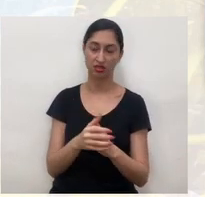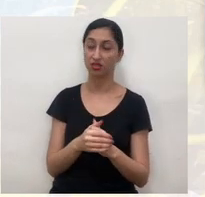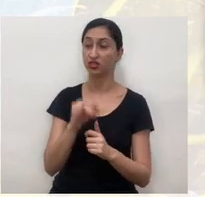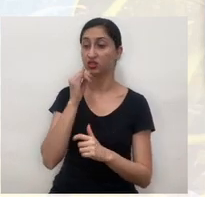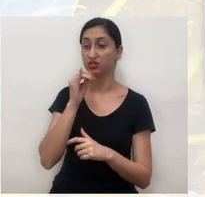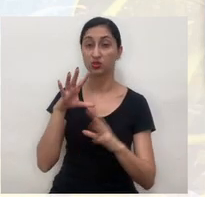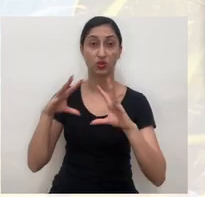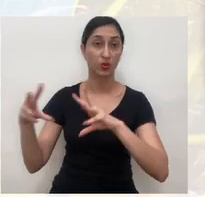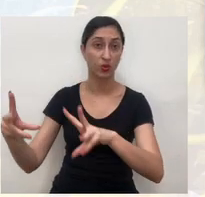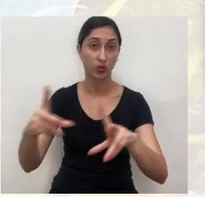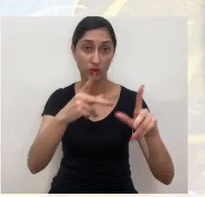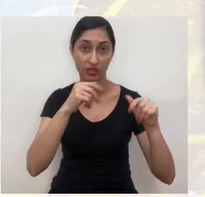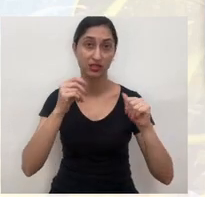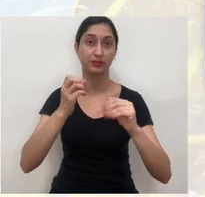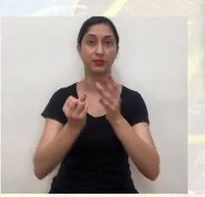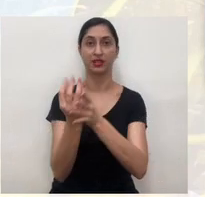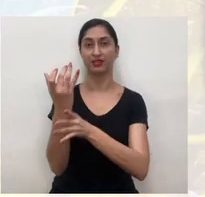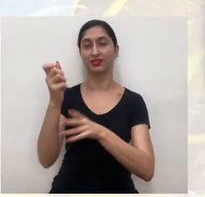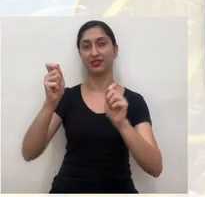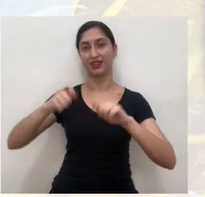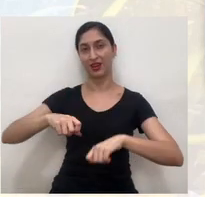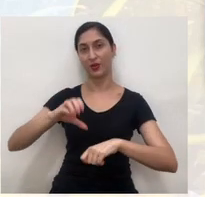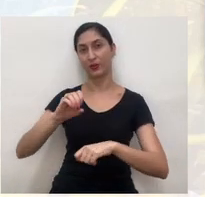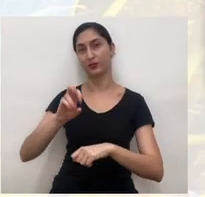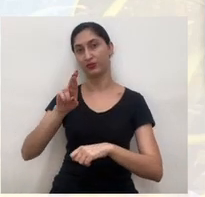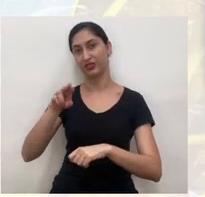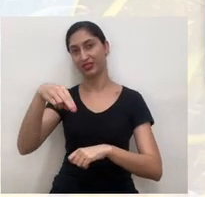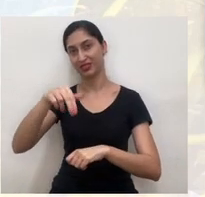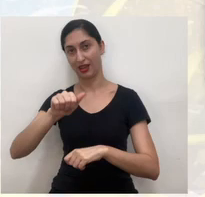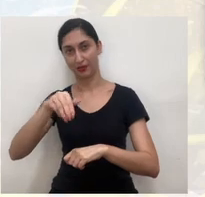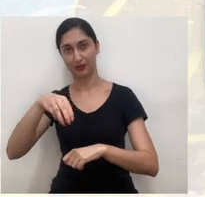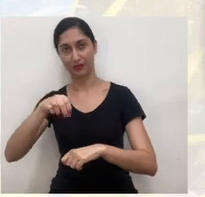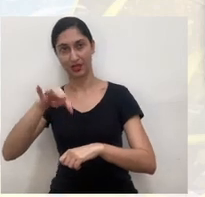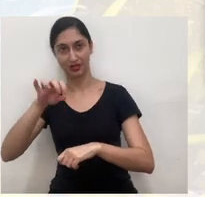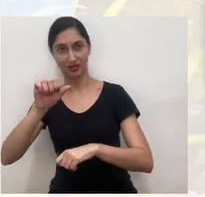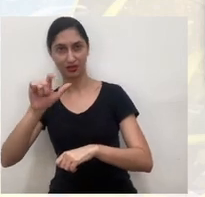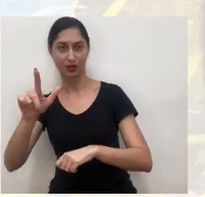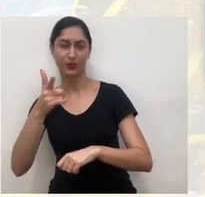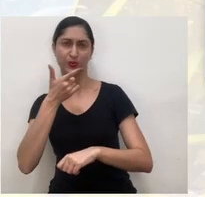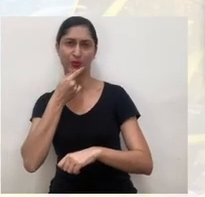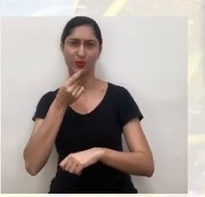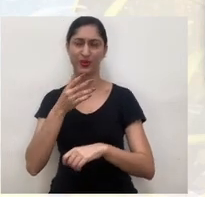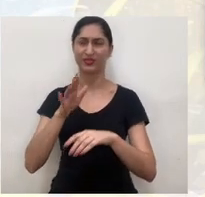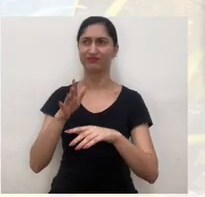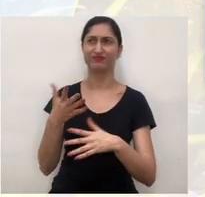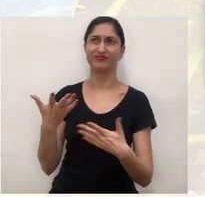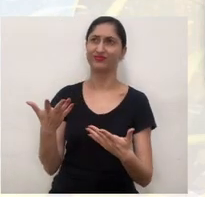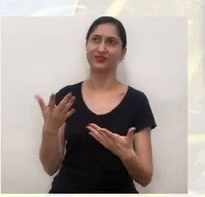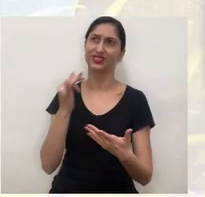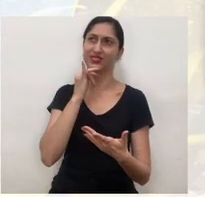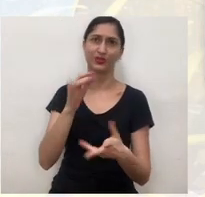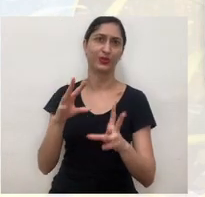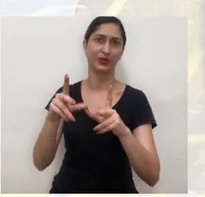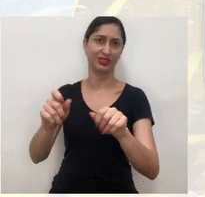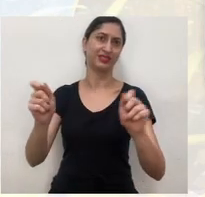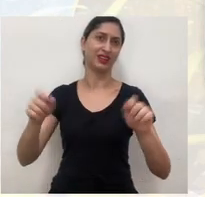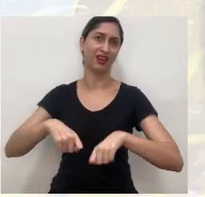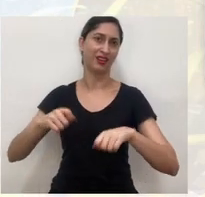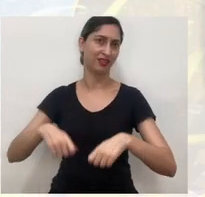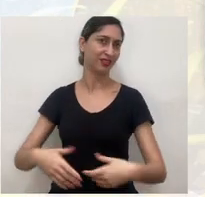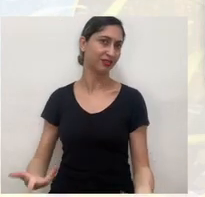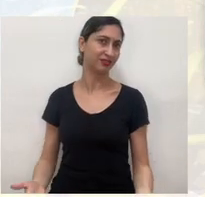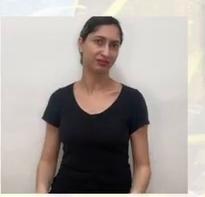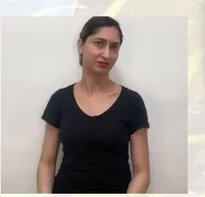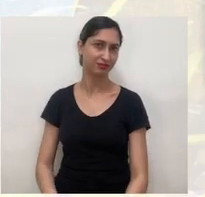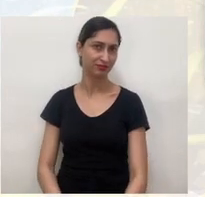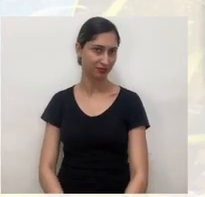são ornamentais. Quando alguém falava qualquer coisa de plantas ornamentais, ele dizia, não, todas as plantas são ornamentais.